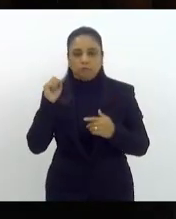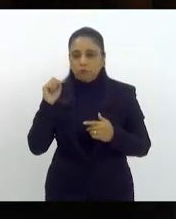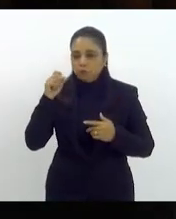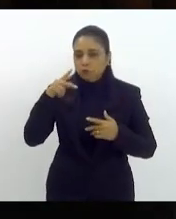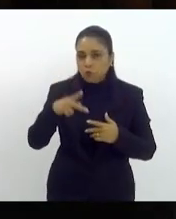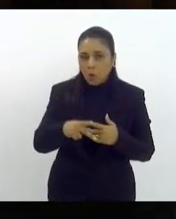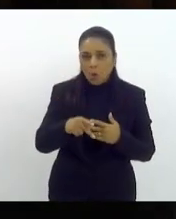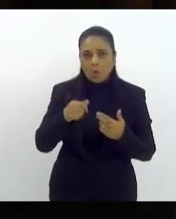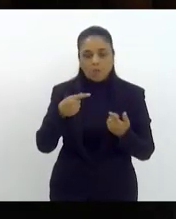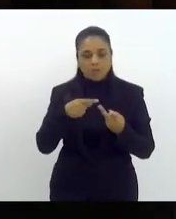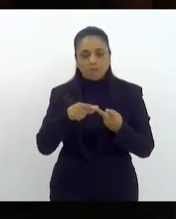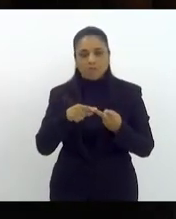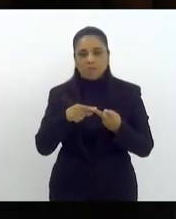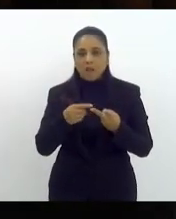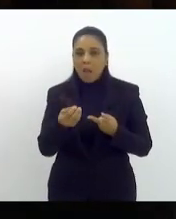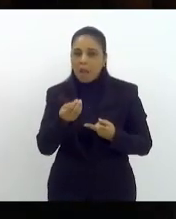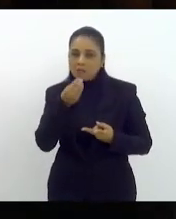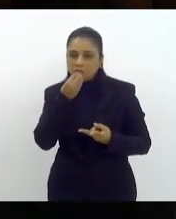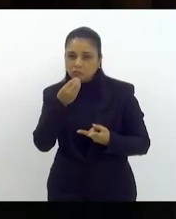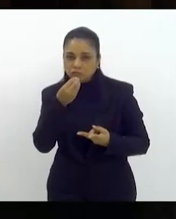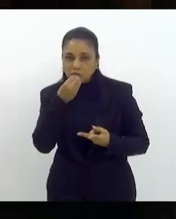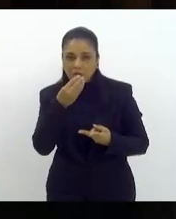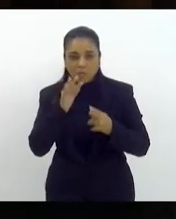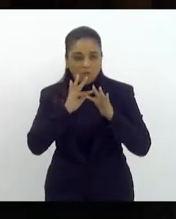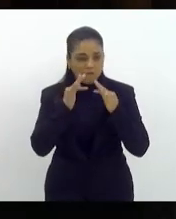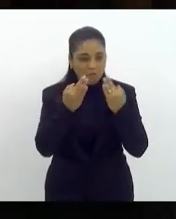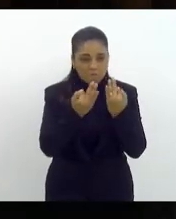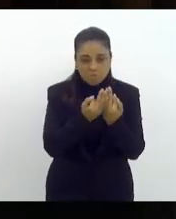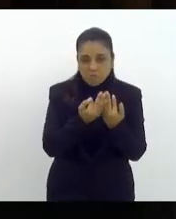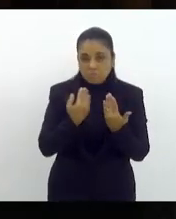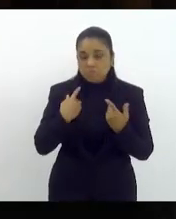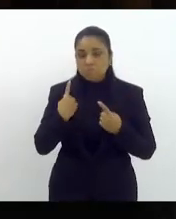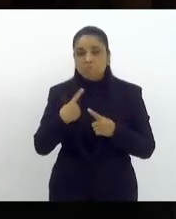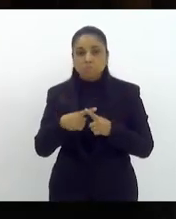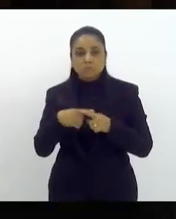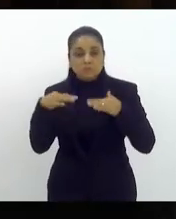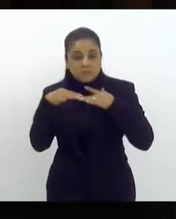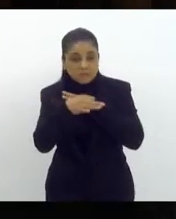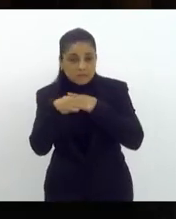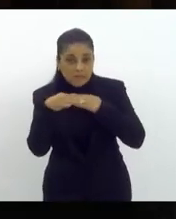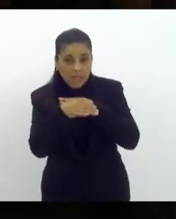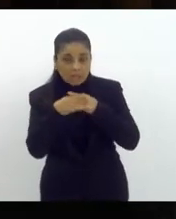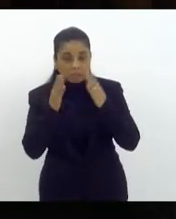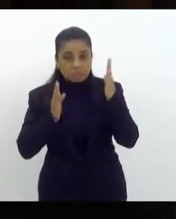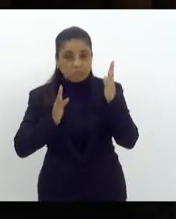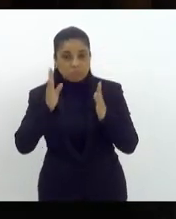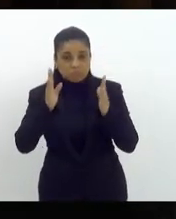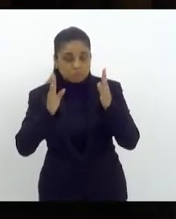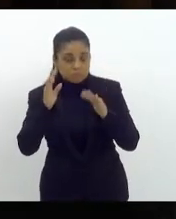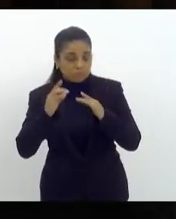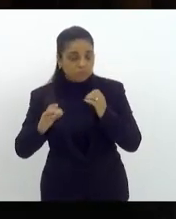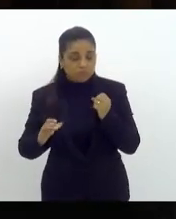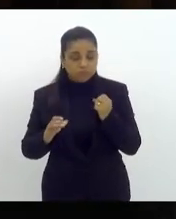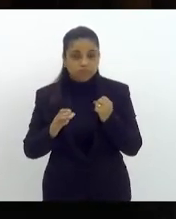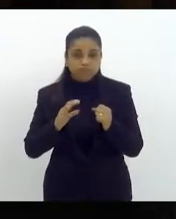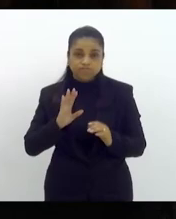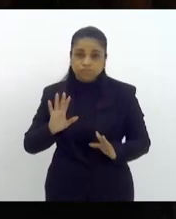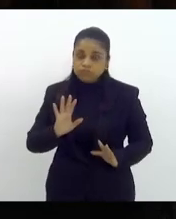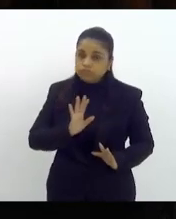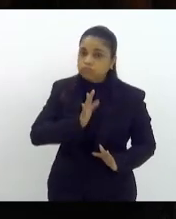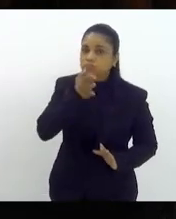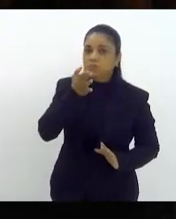um lanche porque a cidade vive um momento terrível e tempo de Segurança Pública